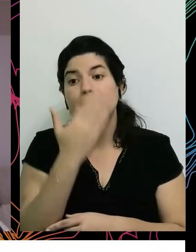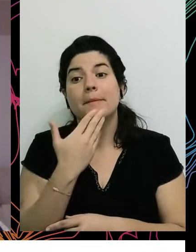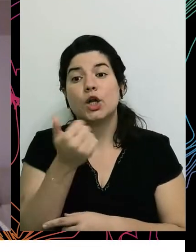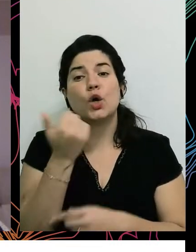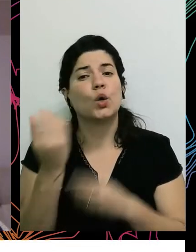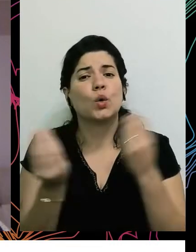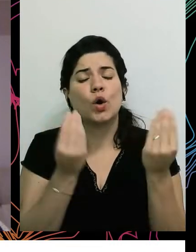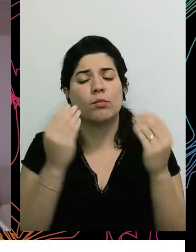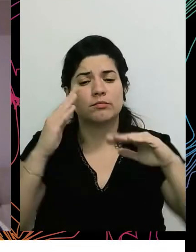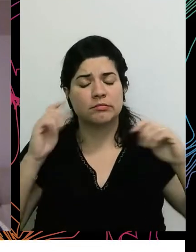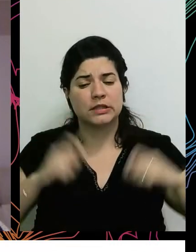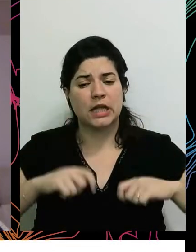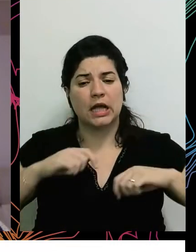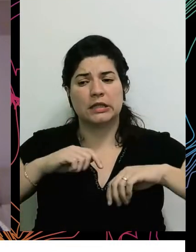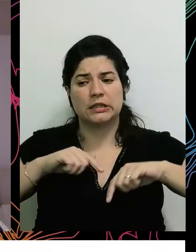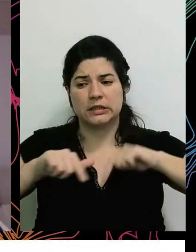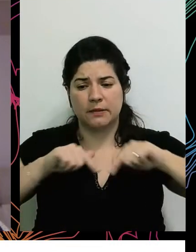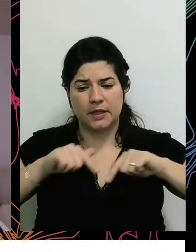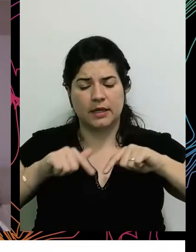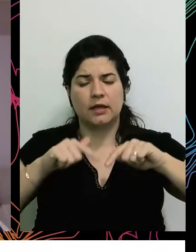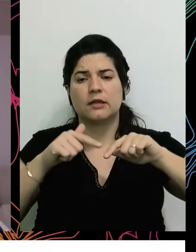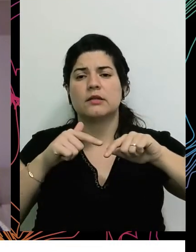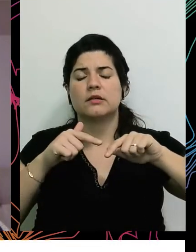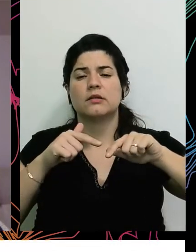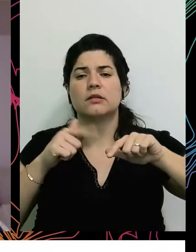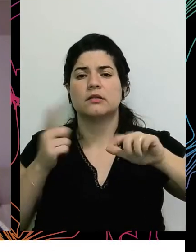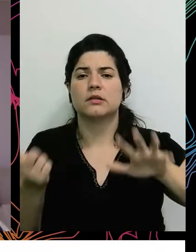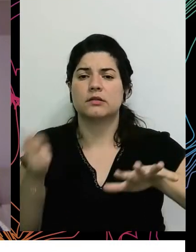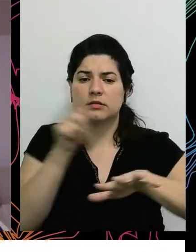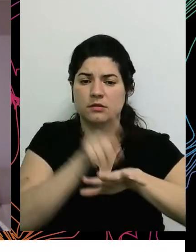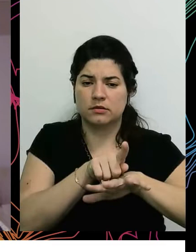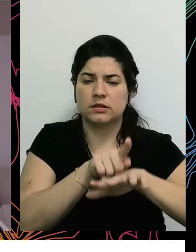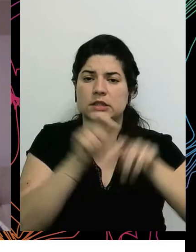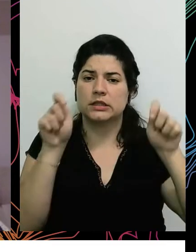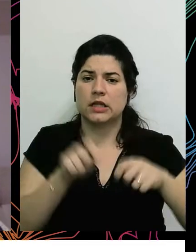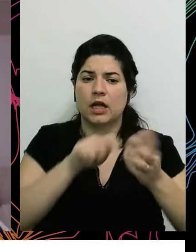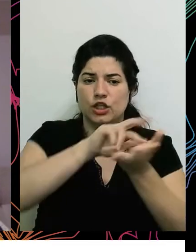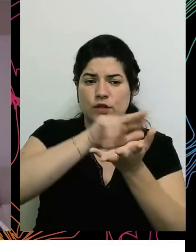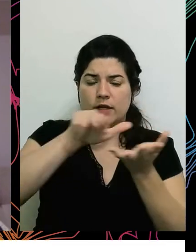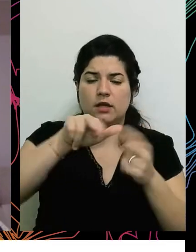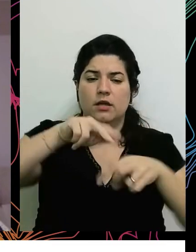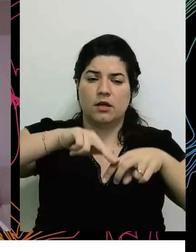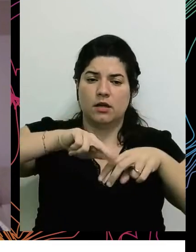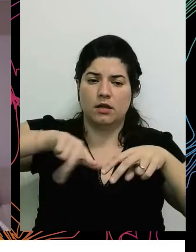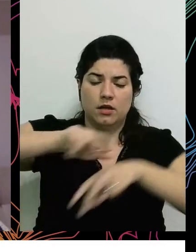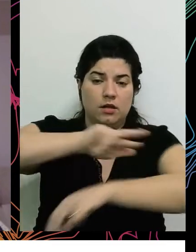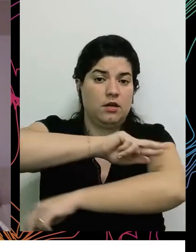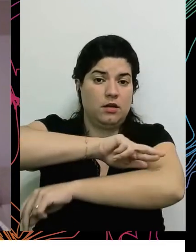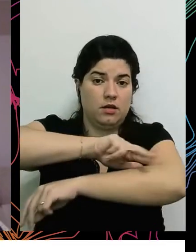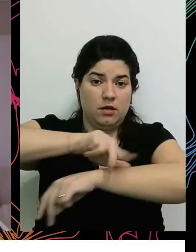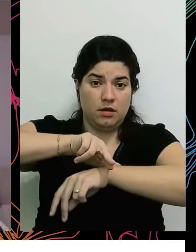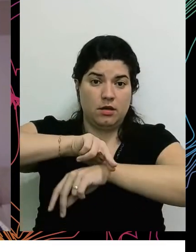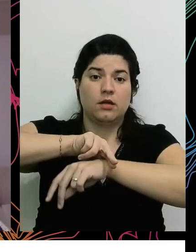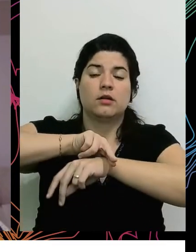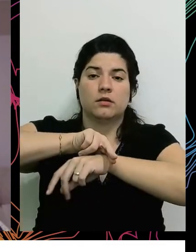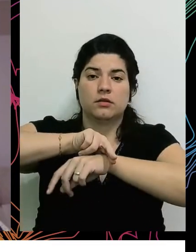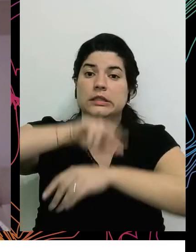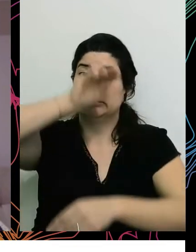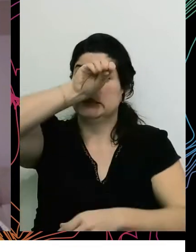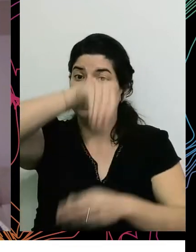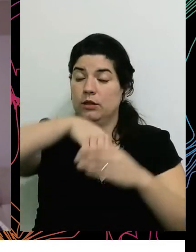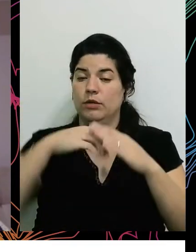atuar na inclusão do diverso, né, de gênero racial dentro das suas